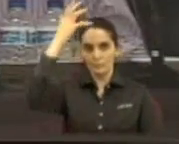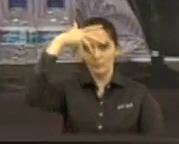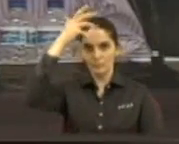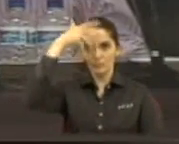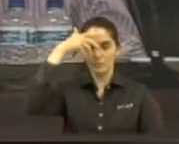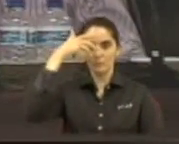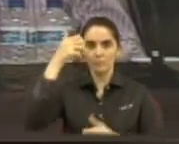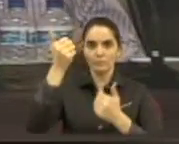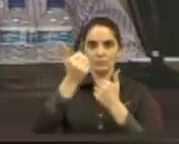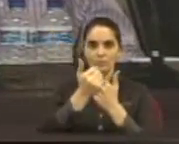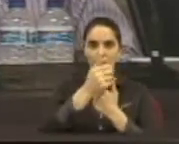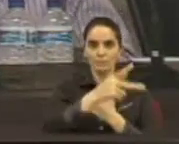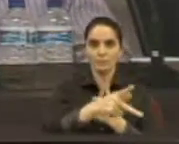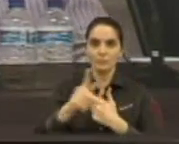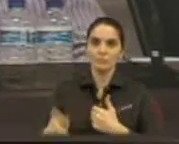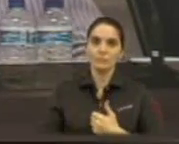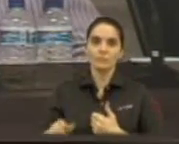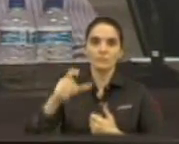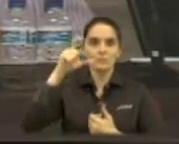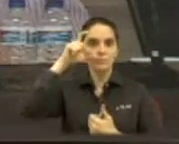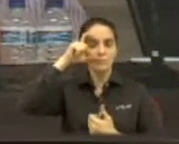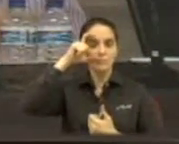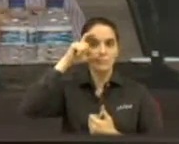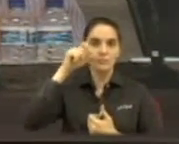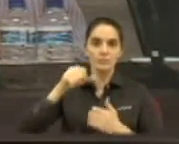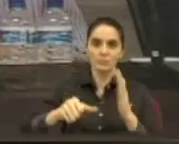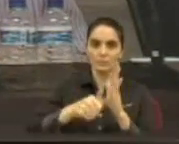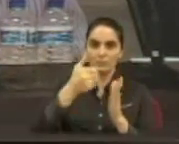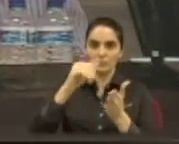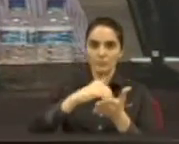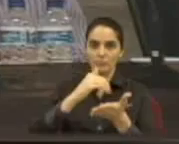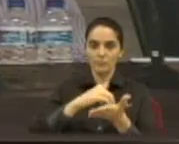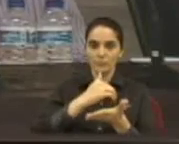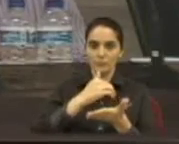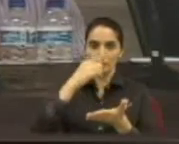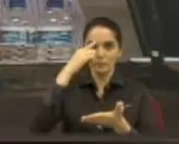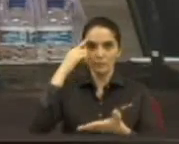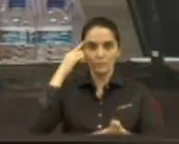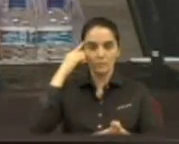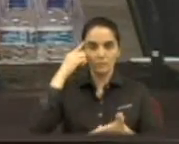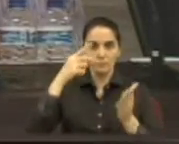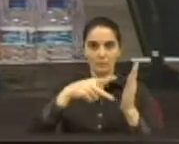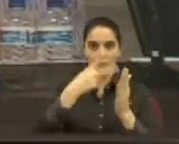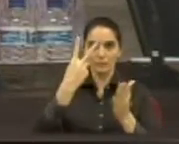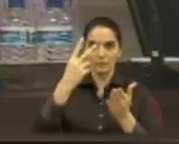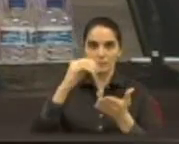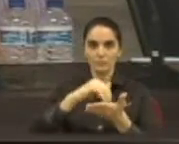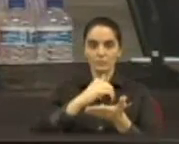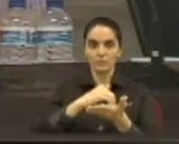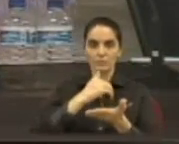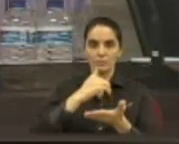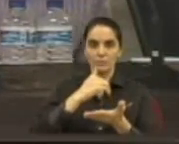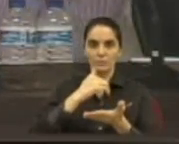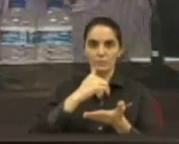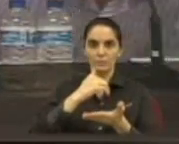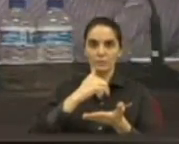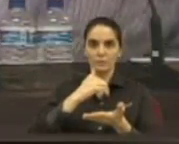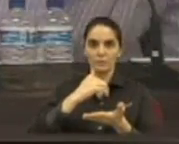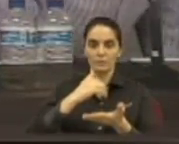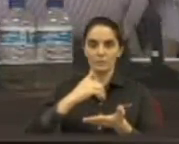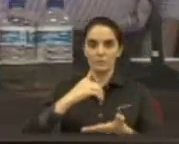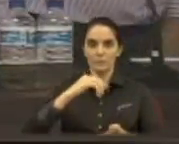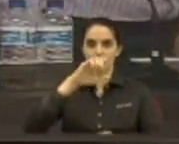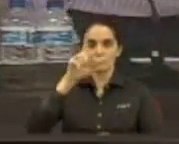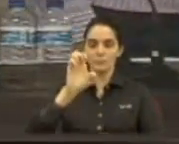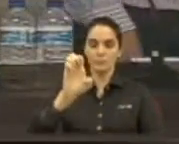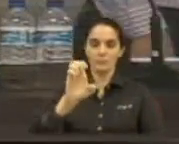Tanque, vice-presidente, vereador Farid, primeiro secretário, doutor Júlio, segundo secretário, José da